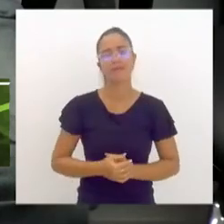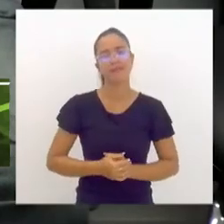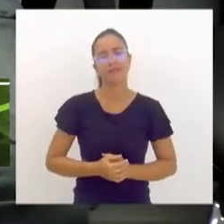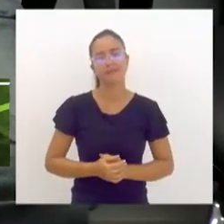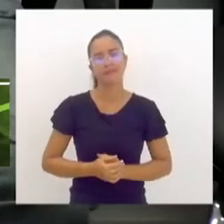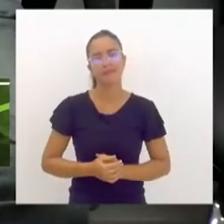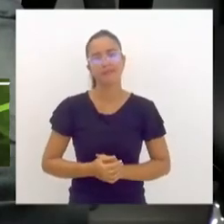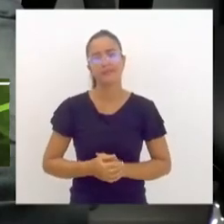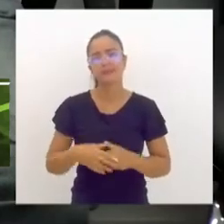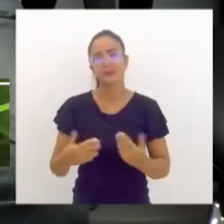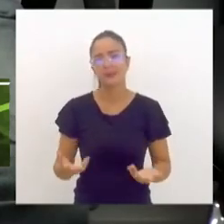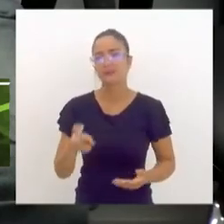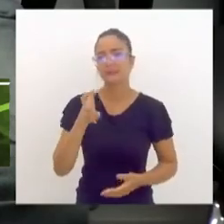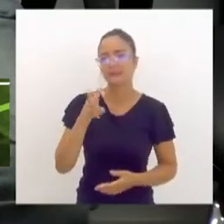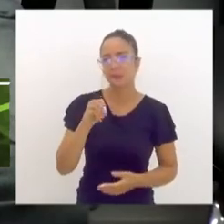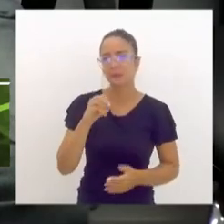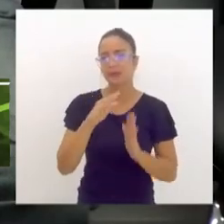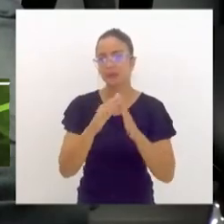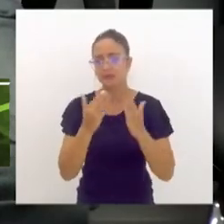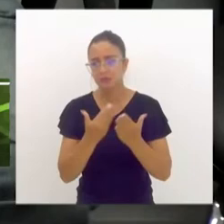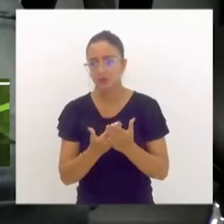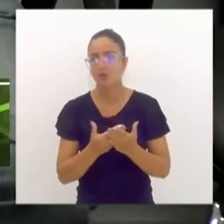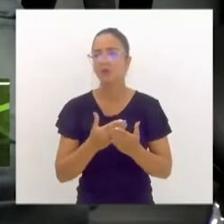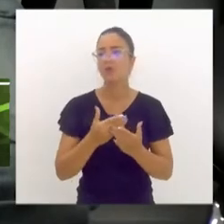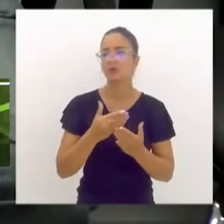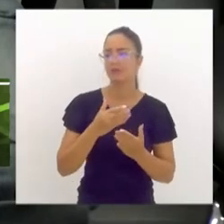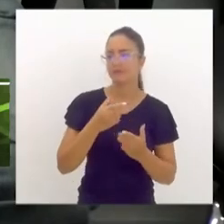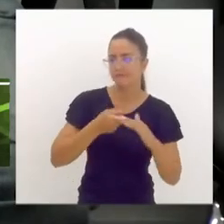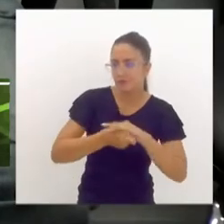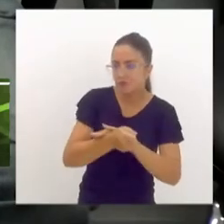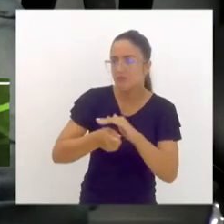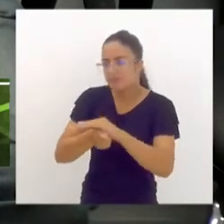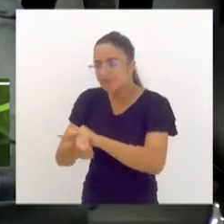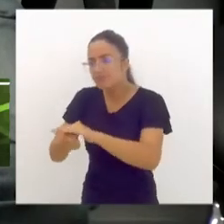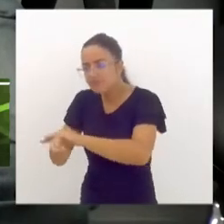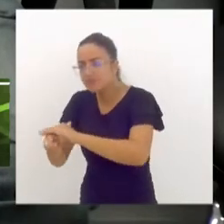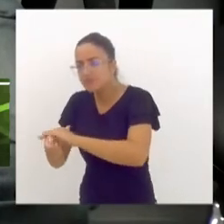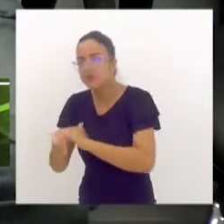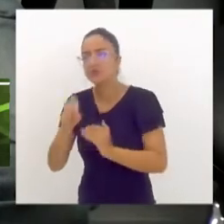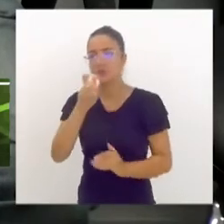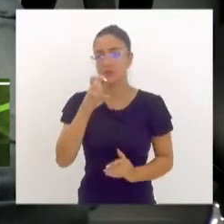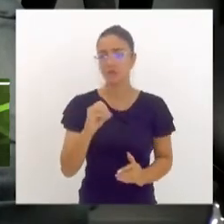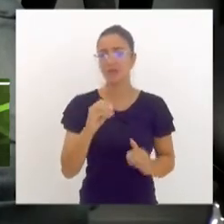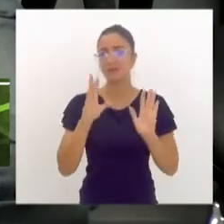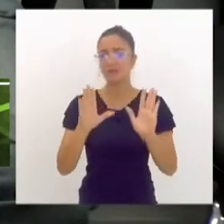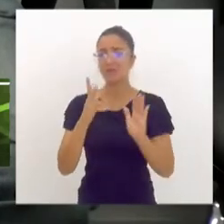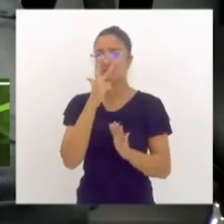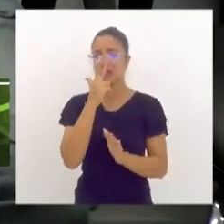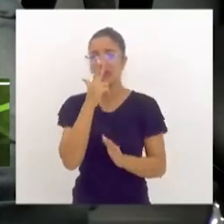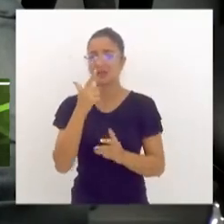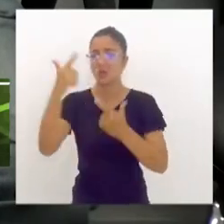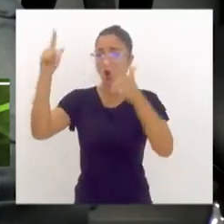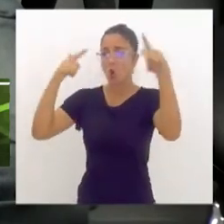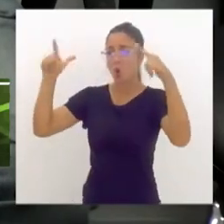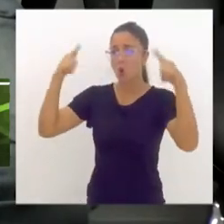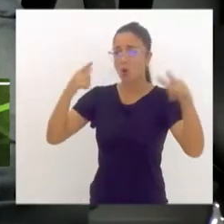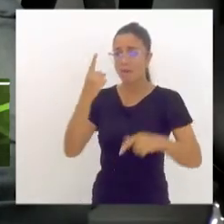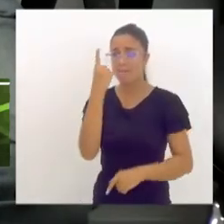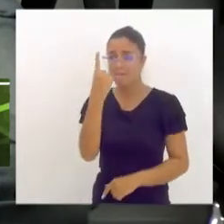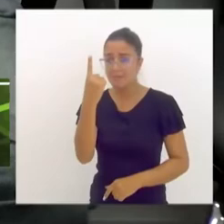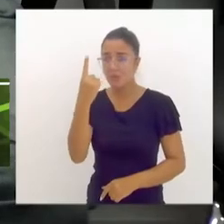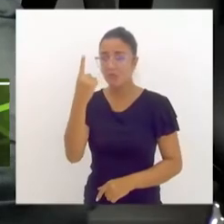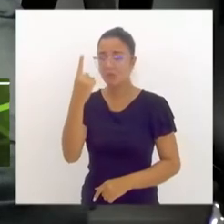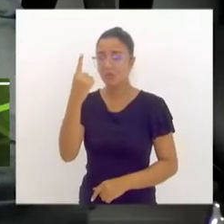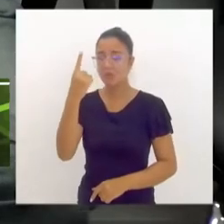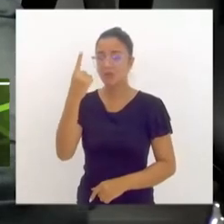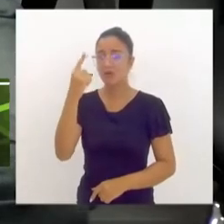um investimento desse e deixar a desejar o restante das 1.231 escolas